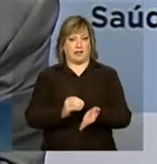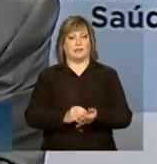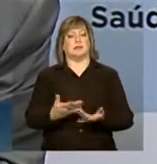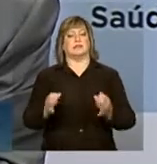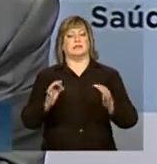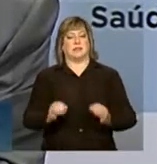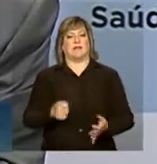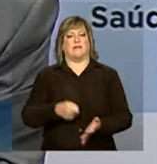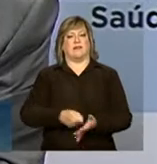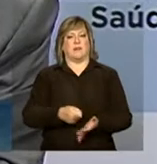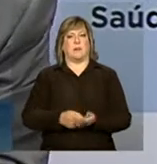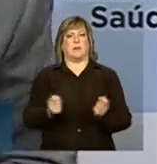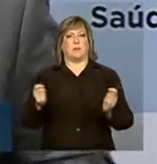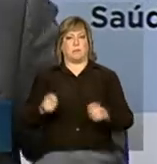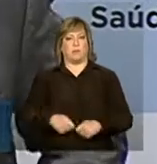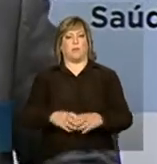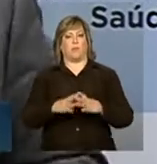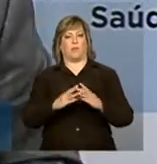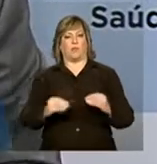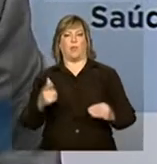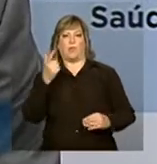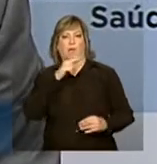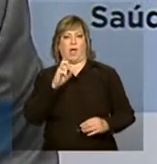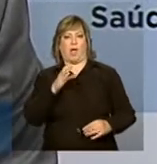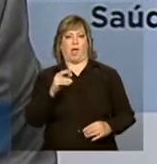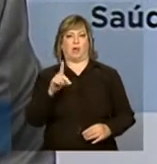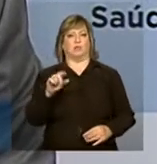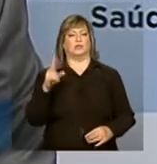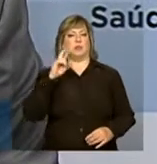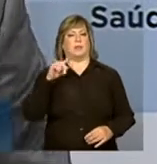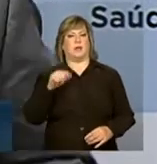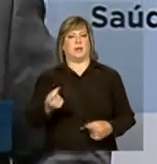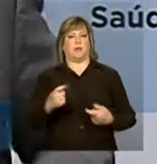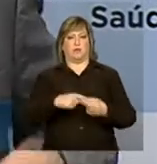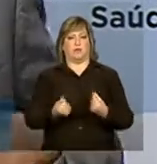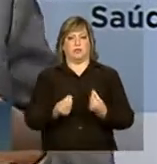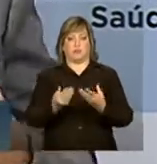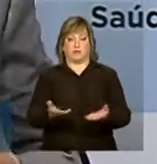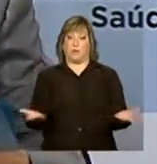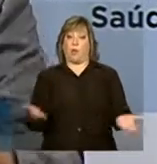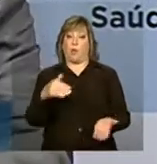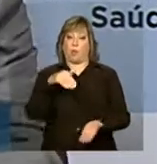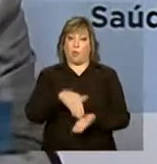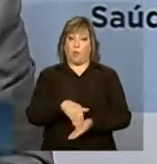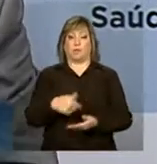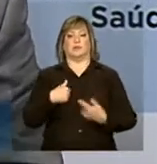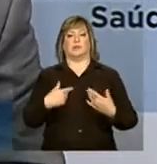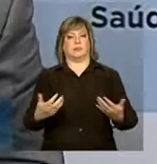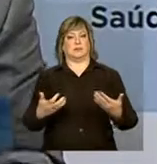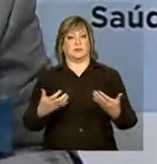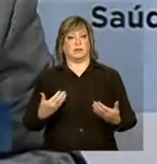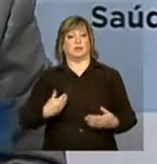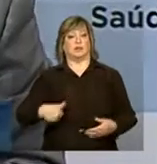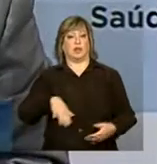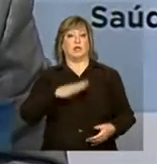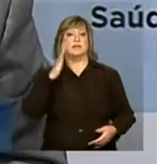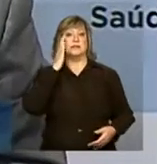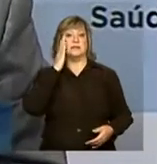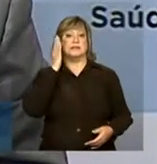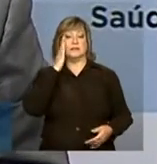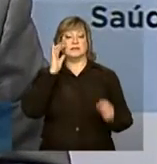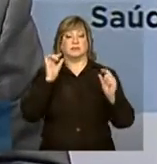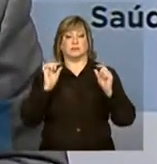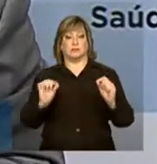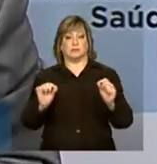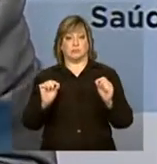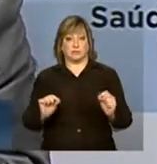que nós vamos superar, bater um novo recorde em relação ao ressarcimento. E, por último, nós sabemos que toda vez que se